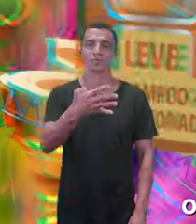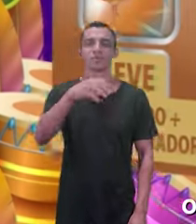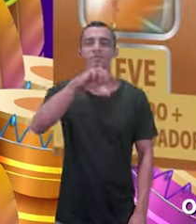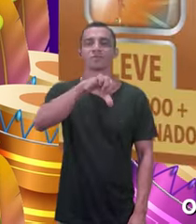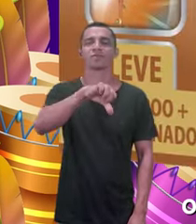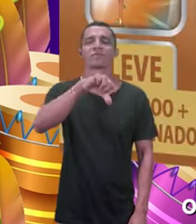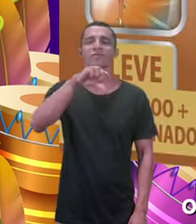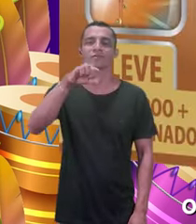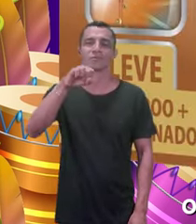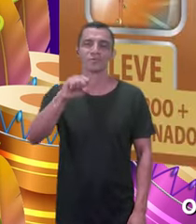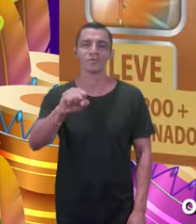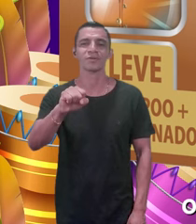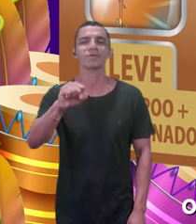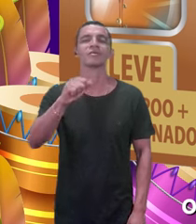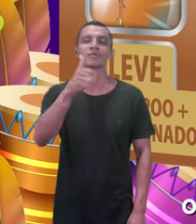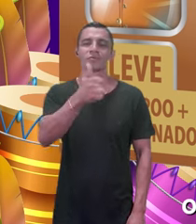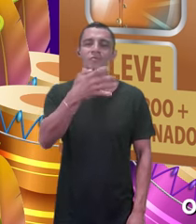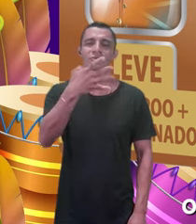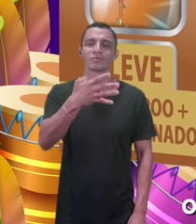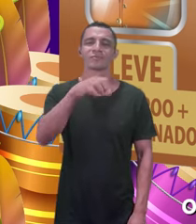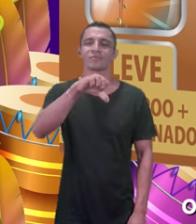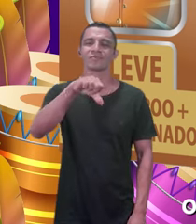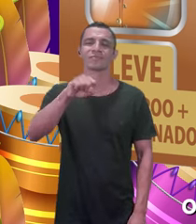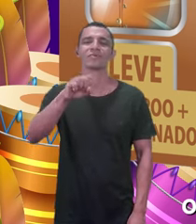R$ 7,99 no app. Kit Shampoo mais Condicionador Palmolive,